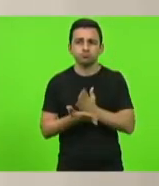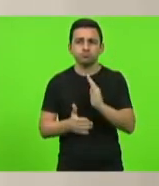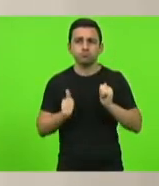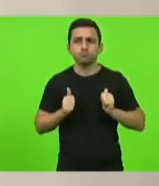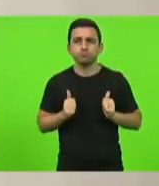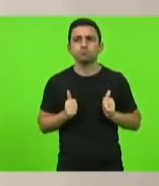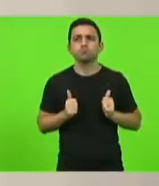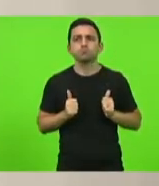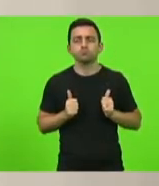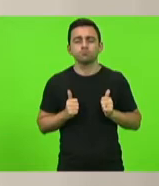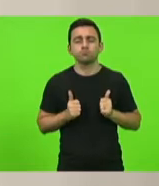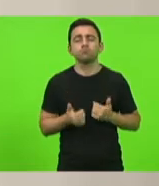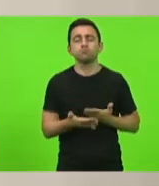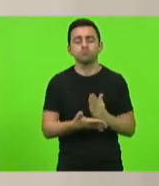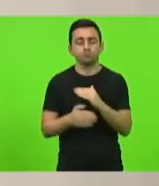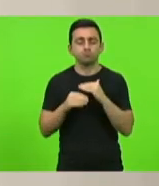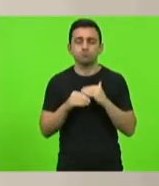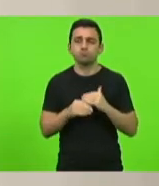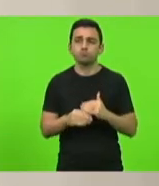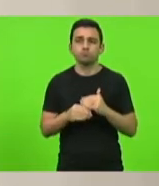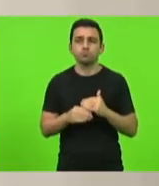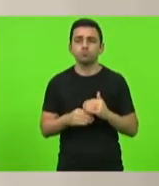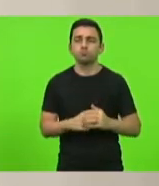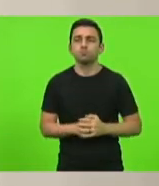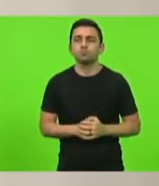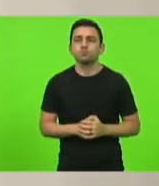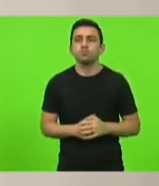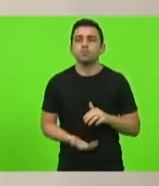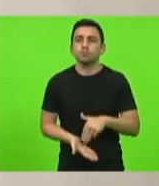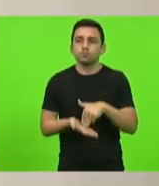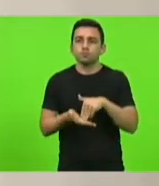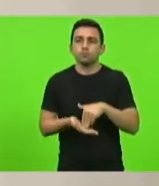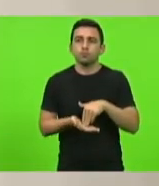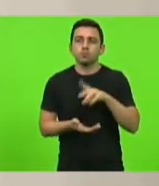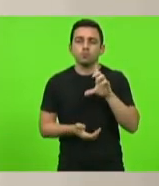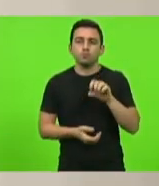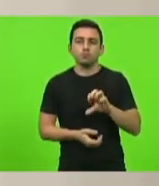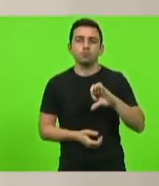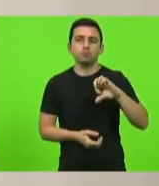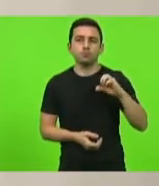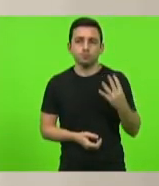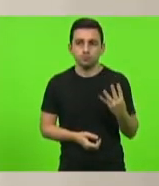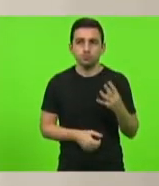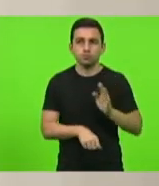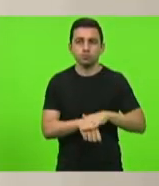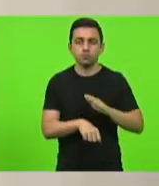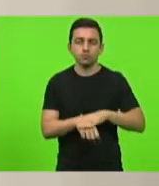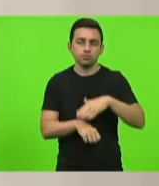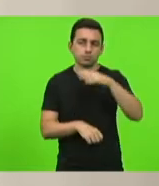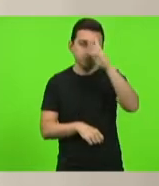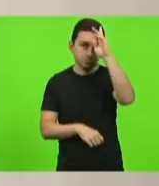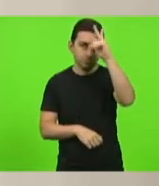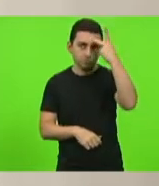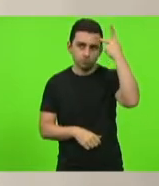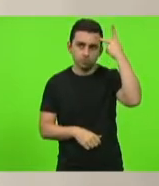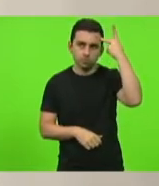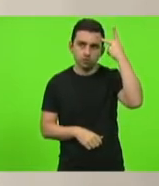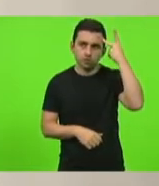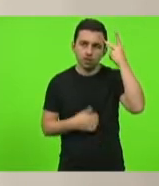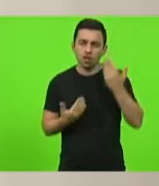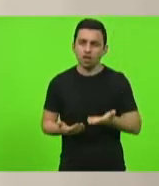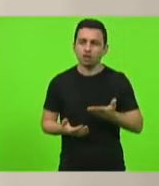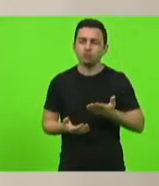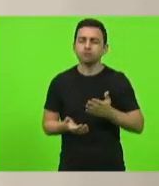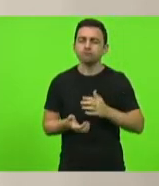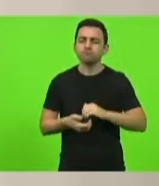permaneçam como se encontram. Aprovado por unanimidade. Moção 1094, autor deputada Paulinha, cumprimentando a Rádio